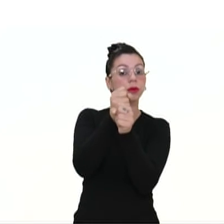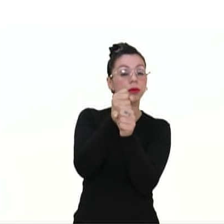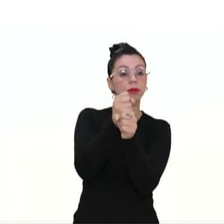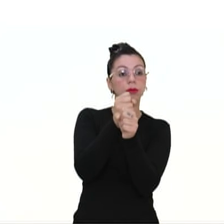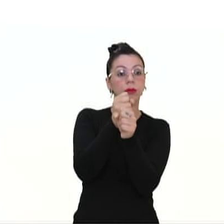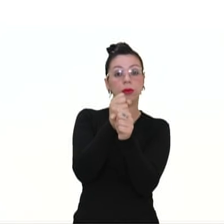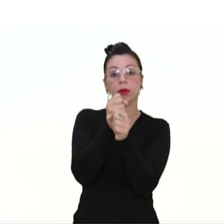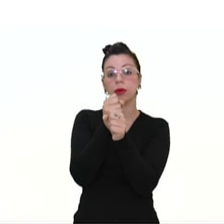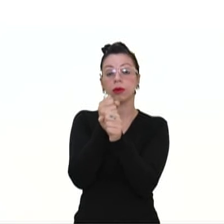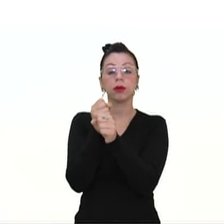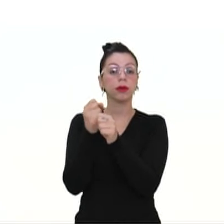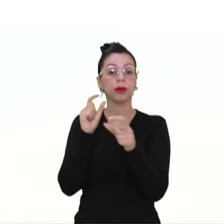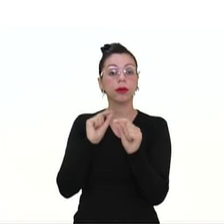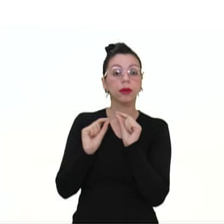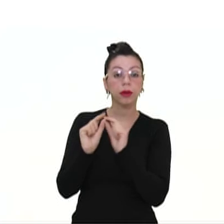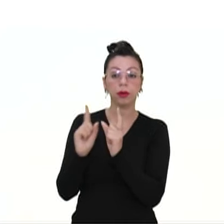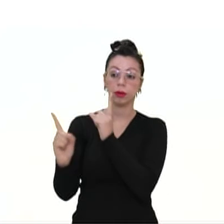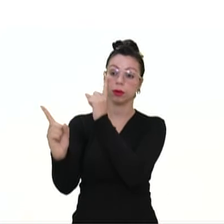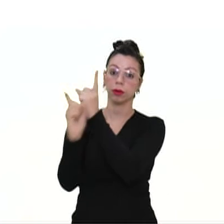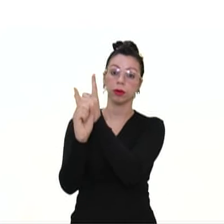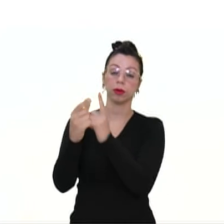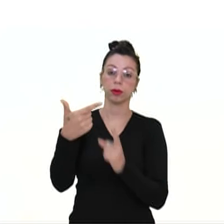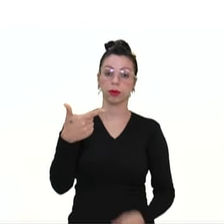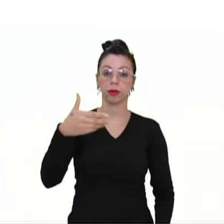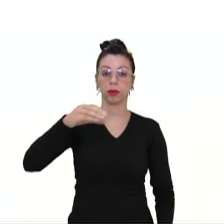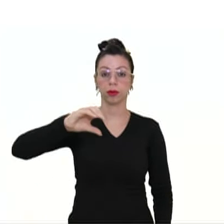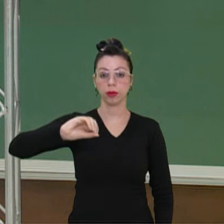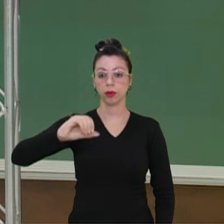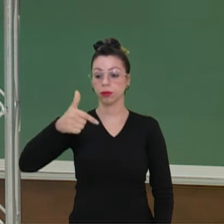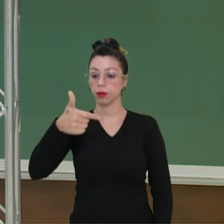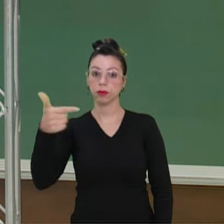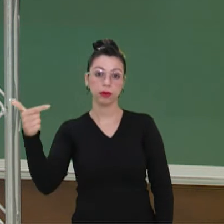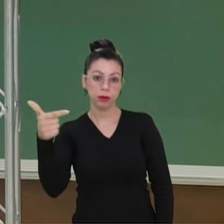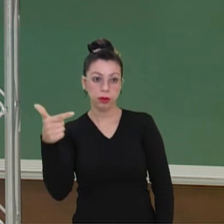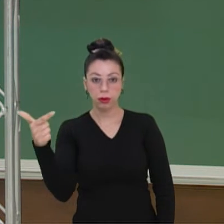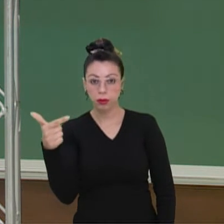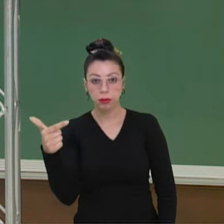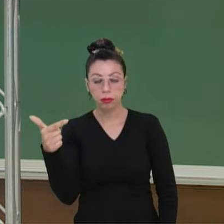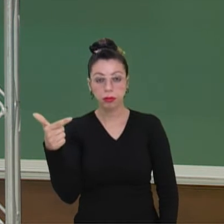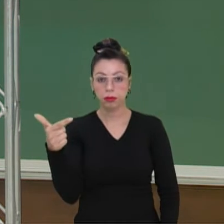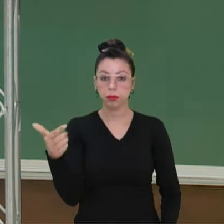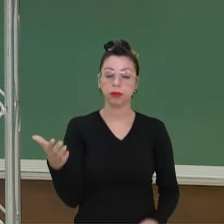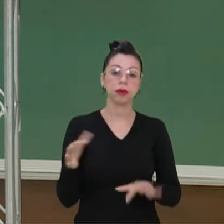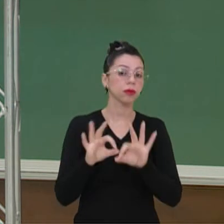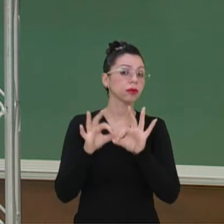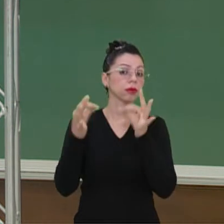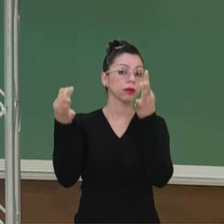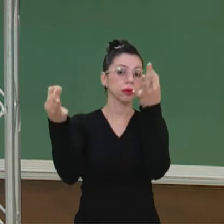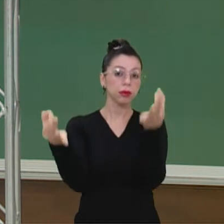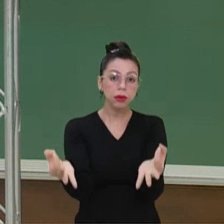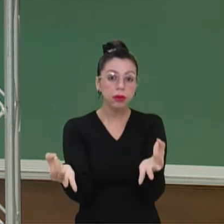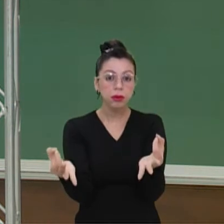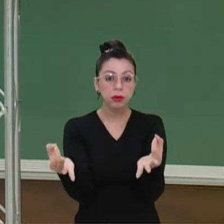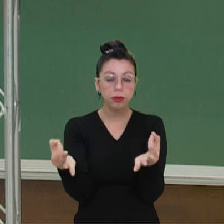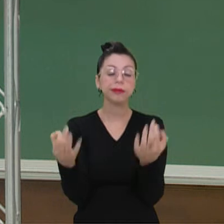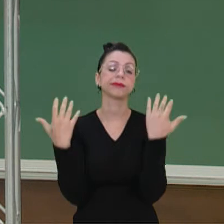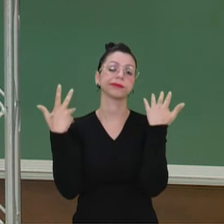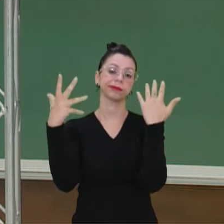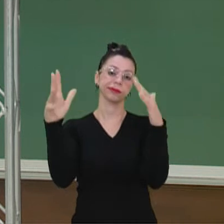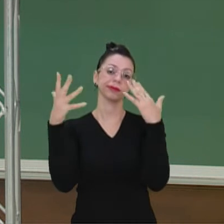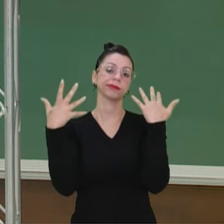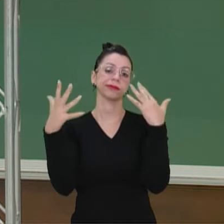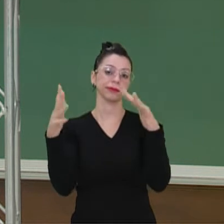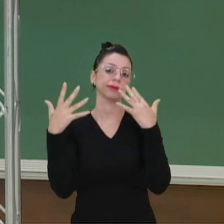que nós vamos chegar no resultado lá, pretendido, é 2022. Viu só? Aí, que legal, parabéns,